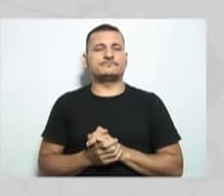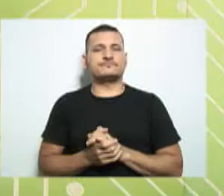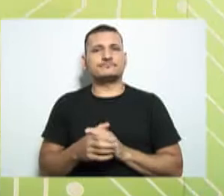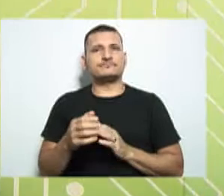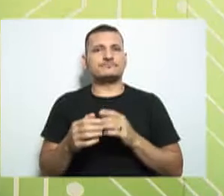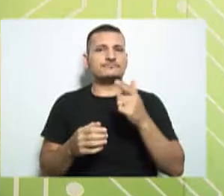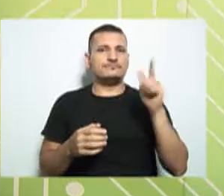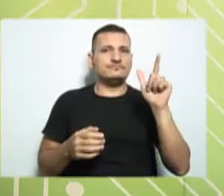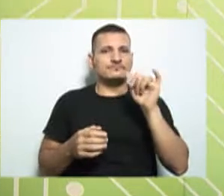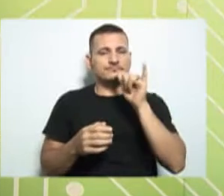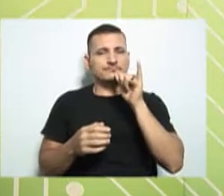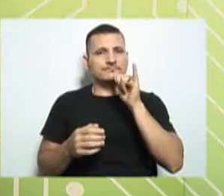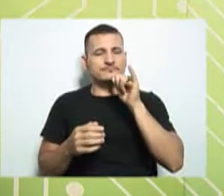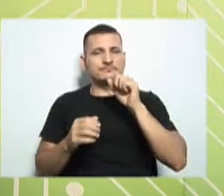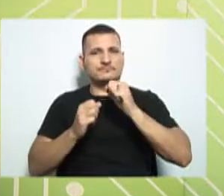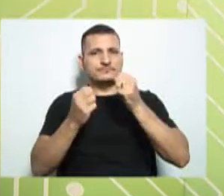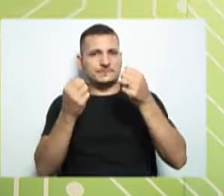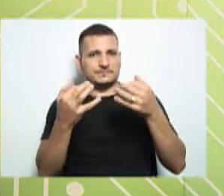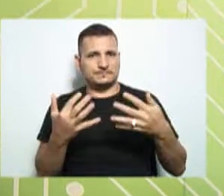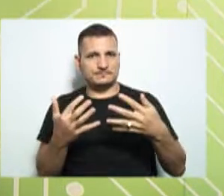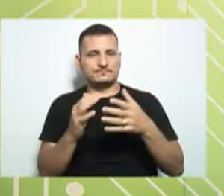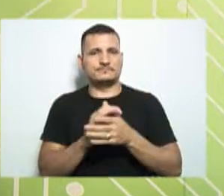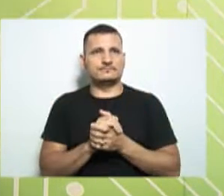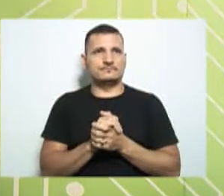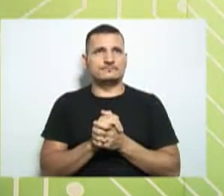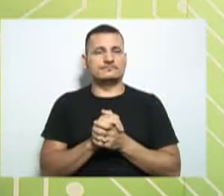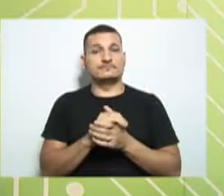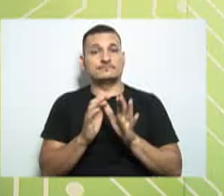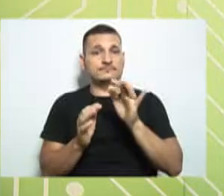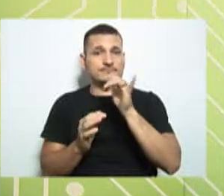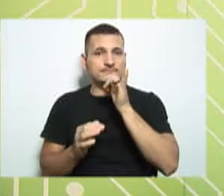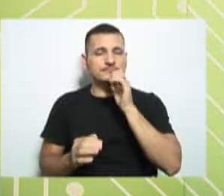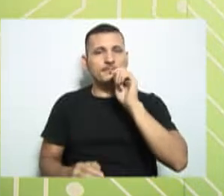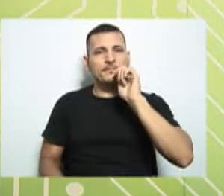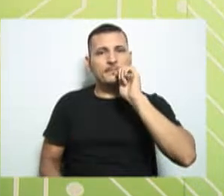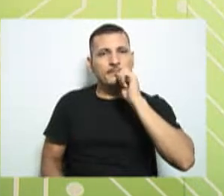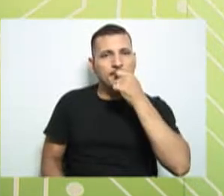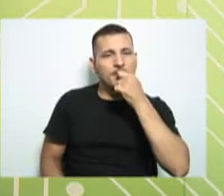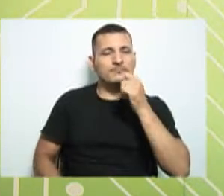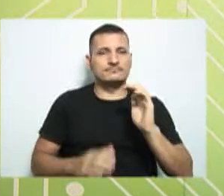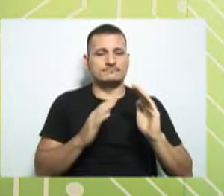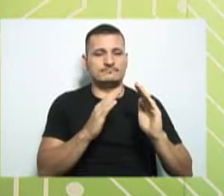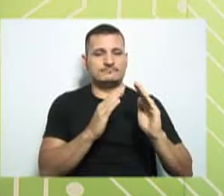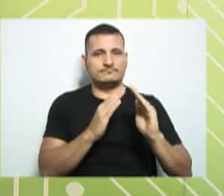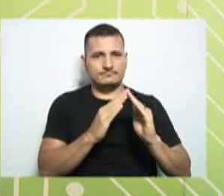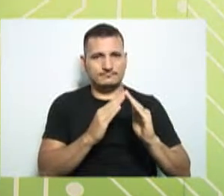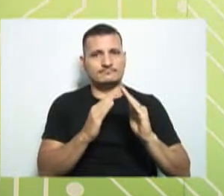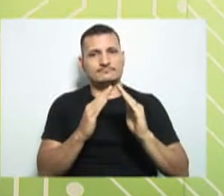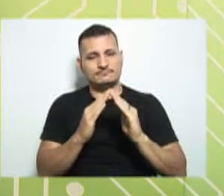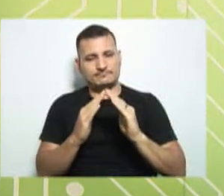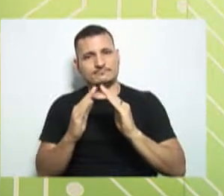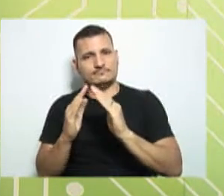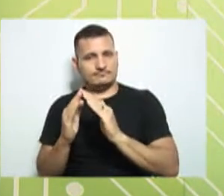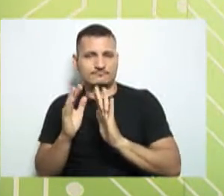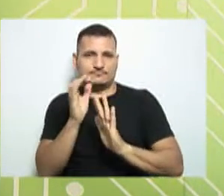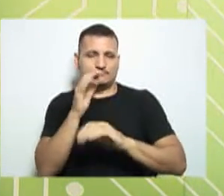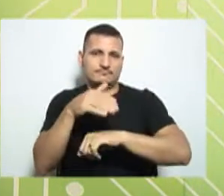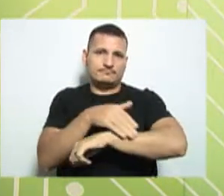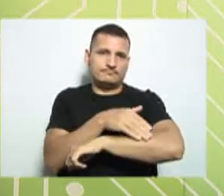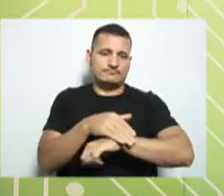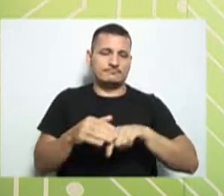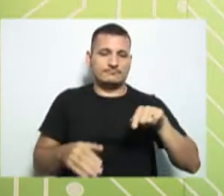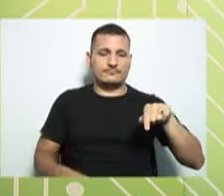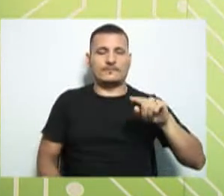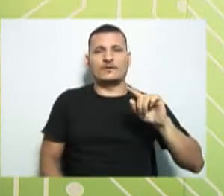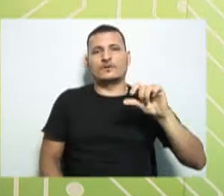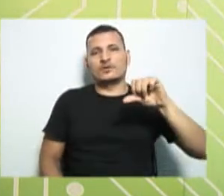Vamos voltar ao exemplo das padariazinhas, lá das panificadoras. Temos 3 panificadoras em uma rua. Uma vende um